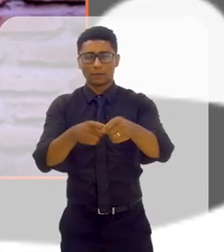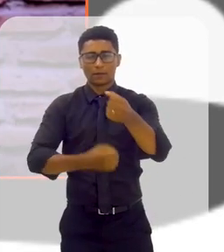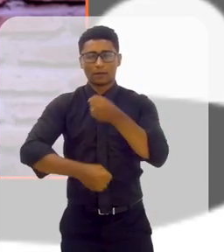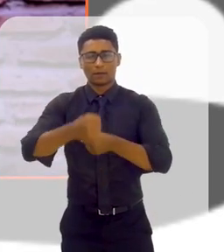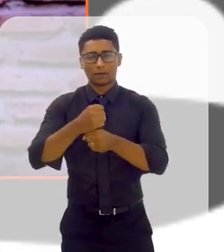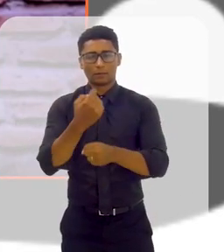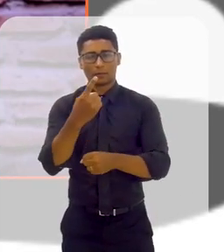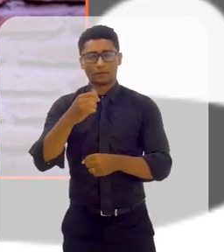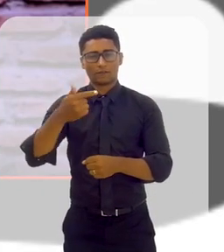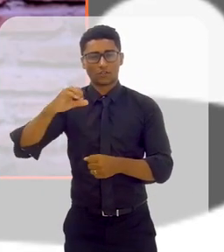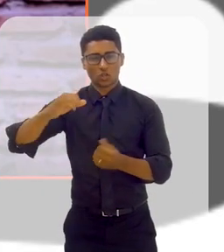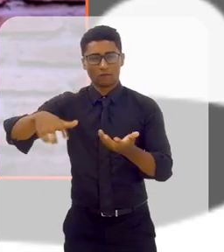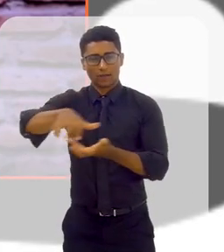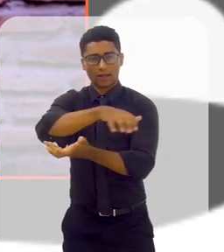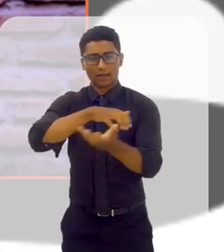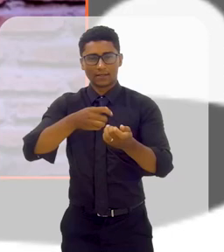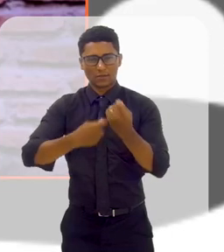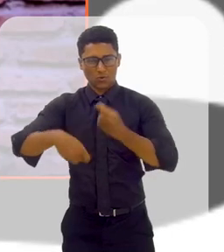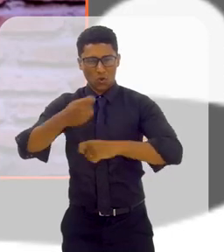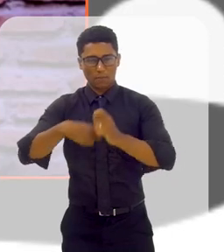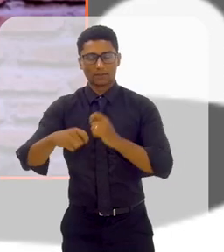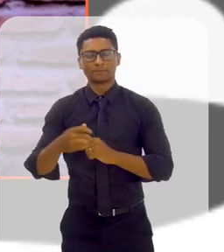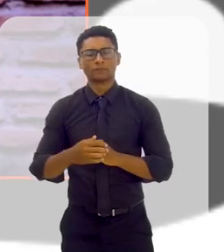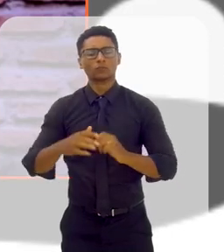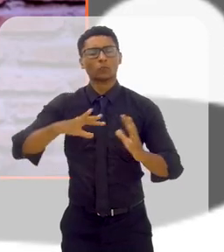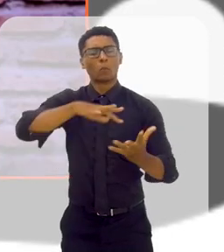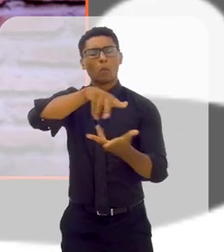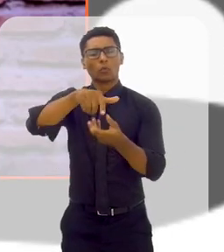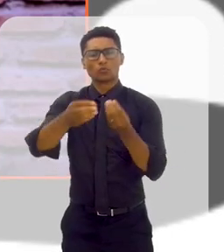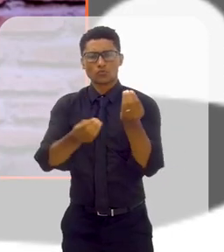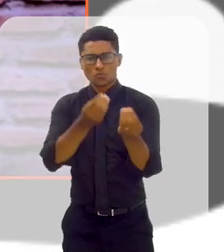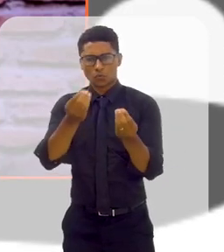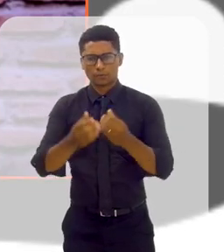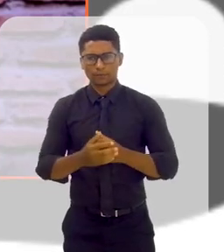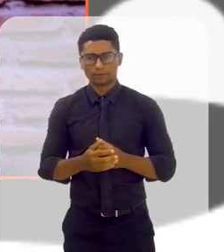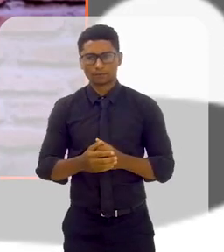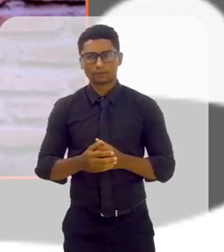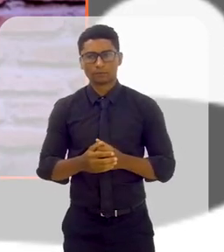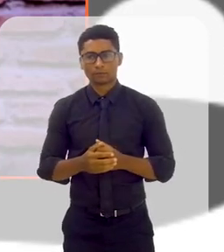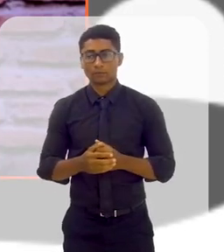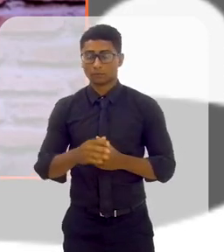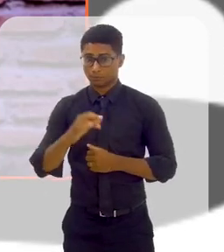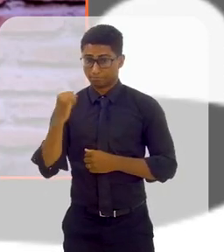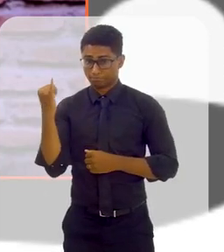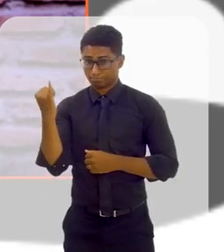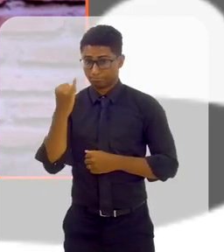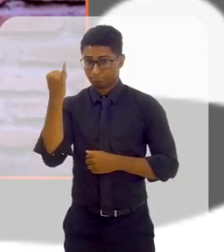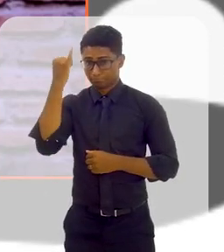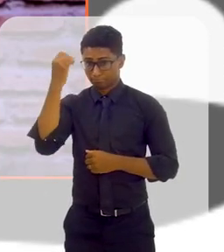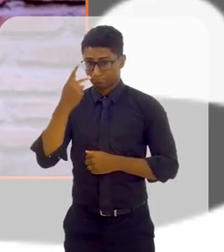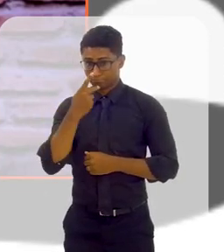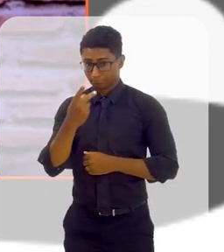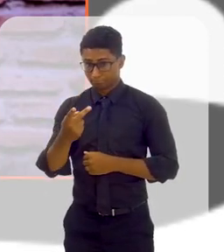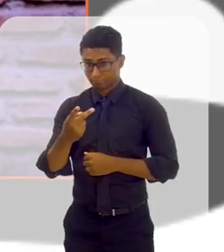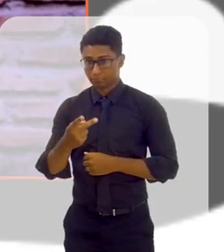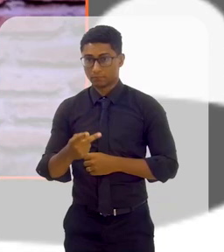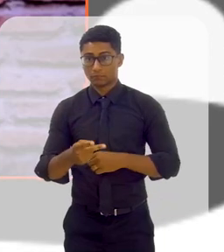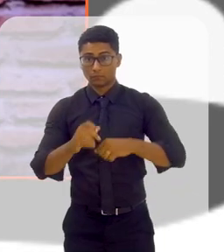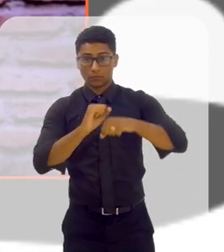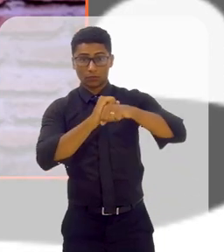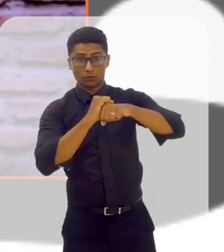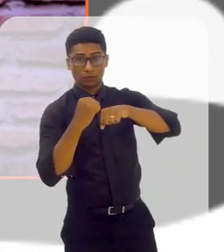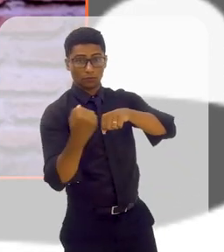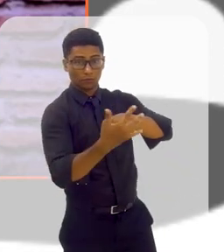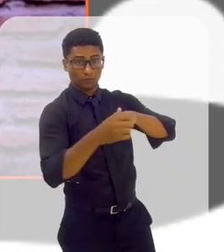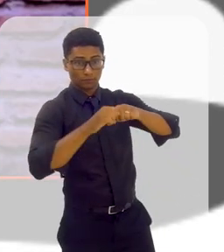29 nós tivemos a seguinte cenário econômico Mundial importante fazer um grifo com o convite